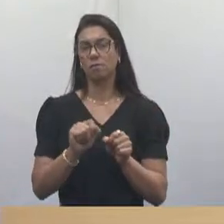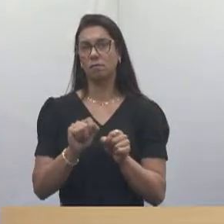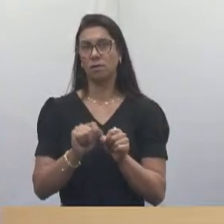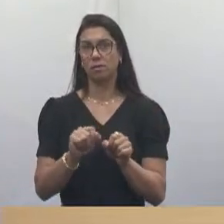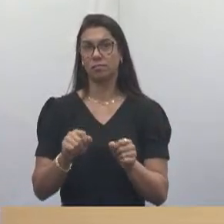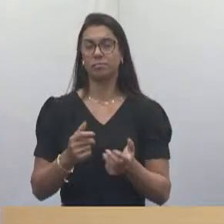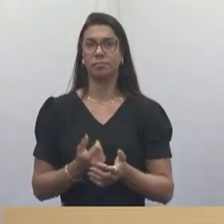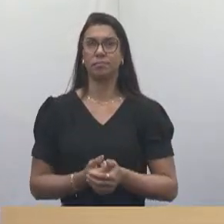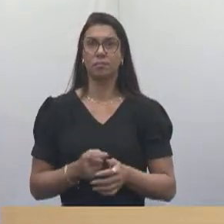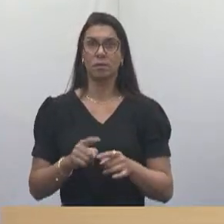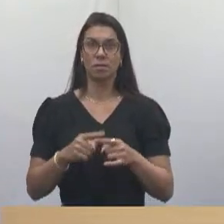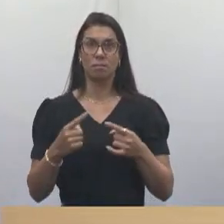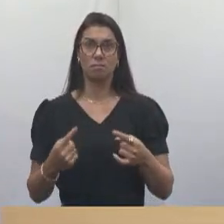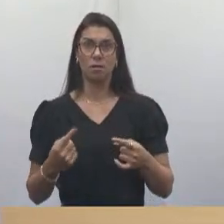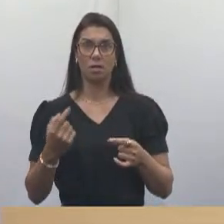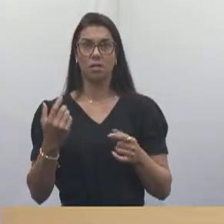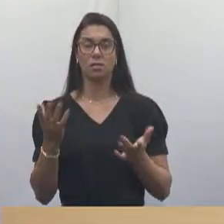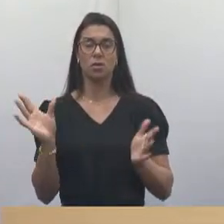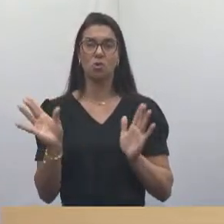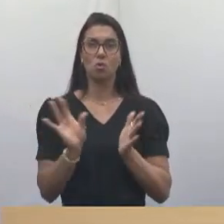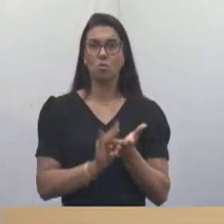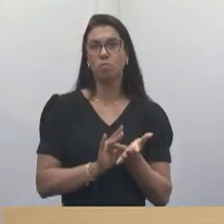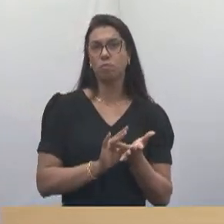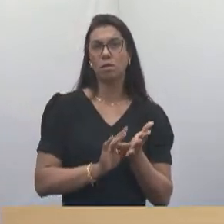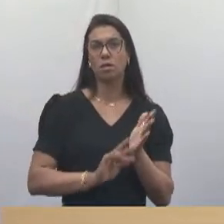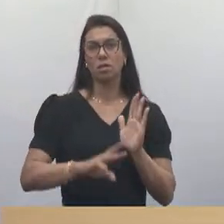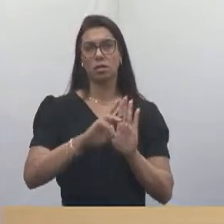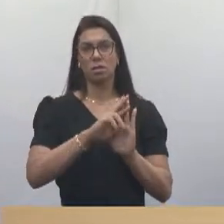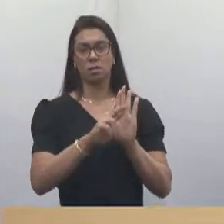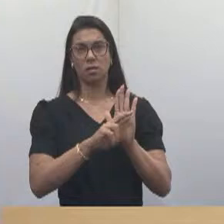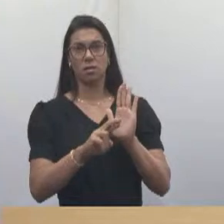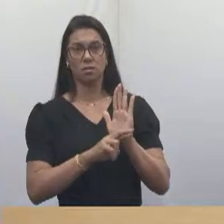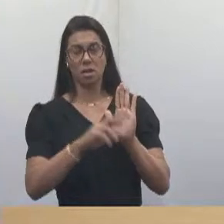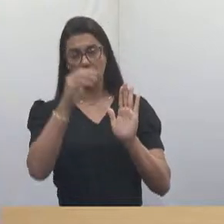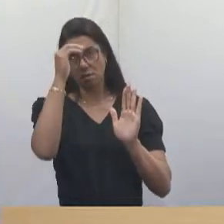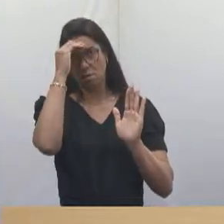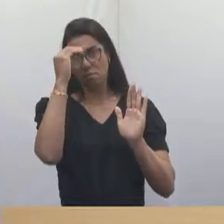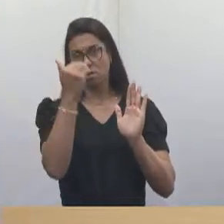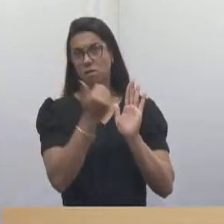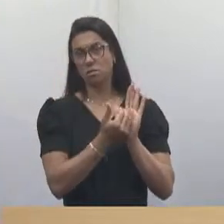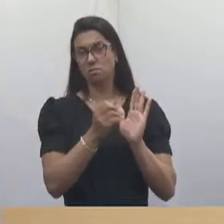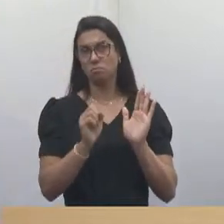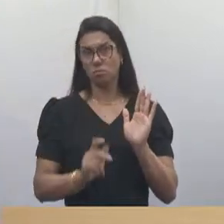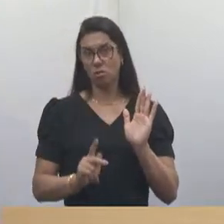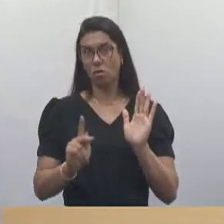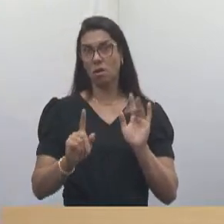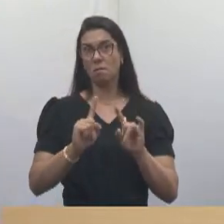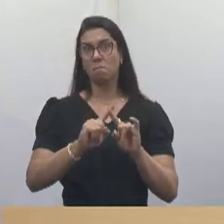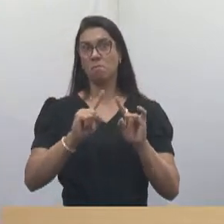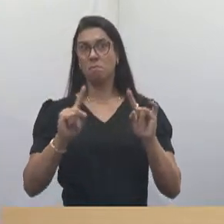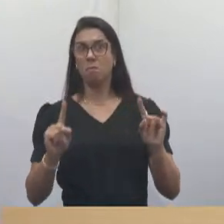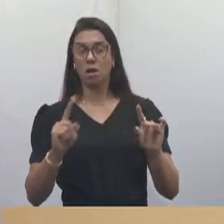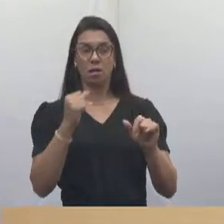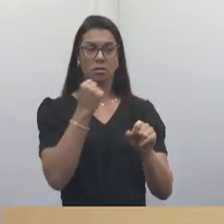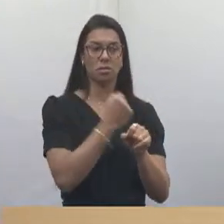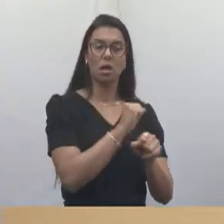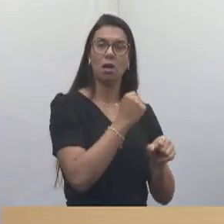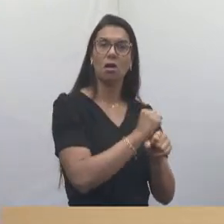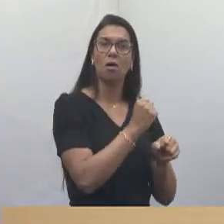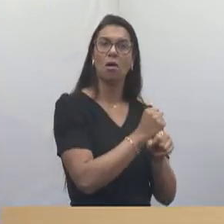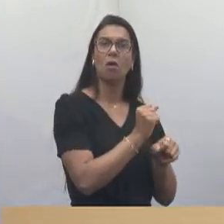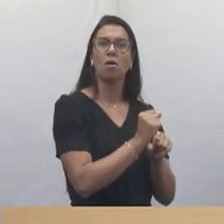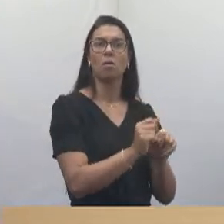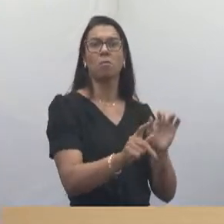ser gasto, cumprir as regras que está sendo cumprida, mas a obra pública ser